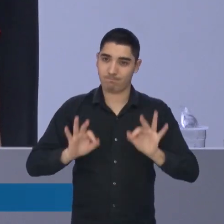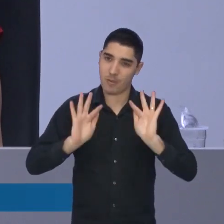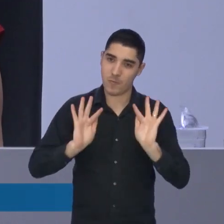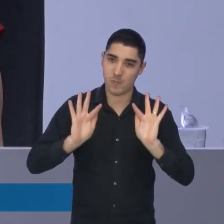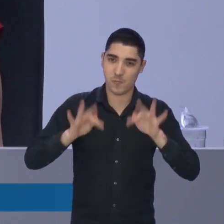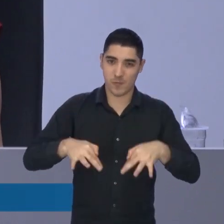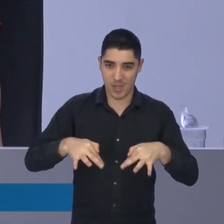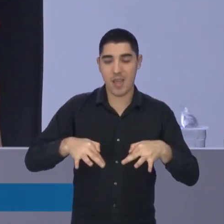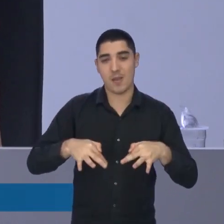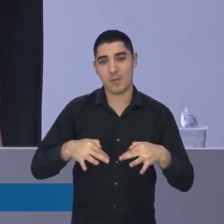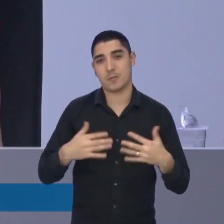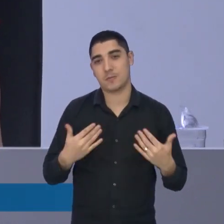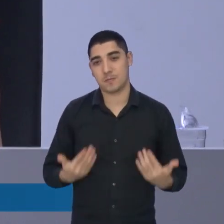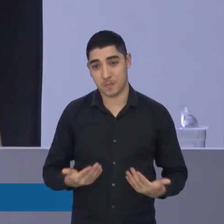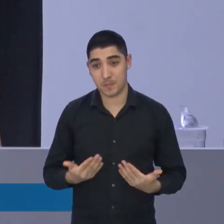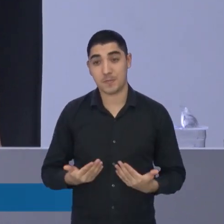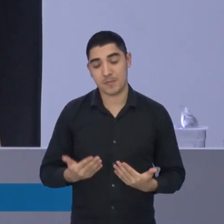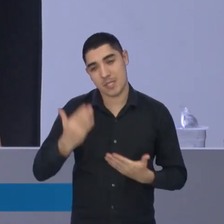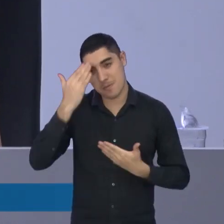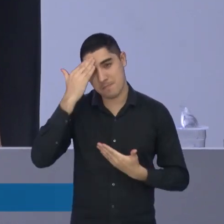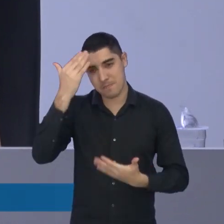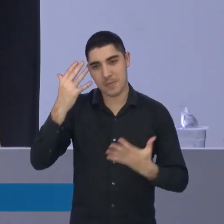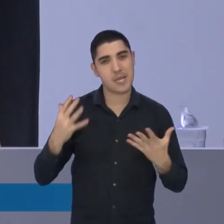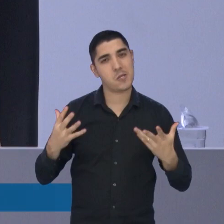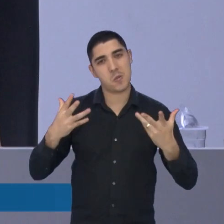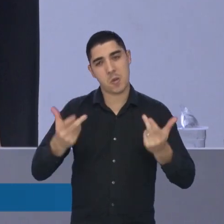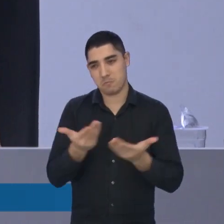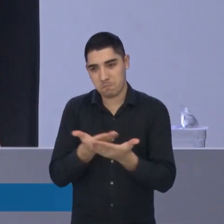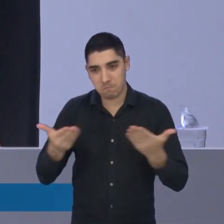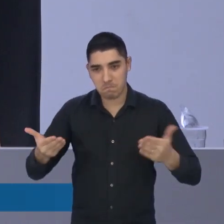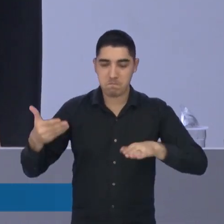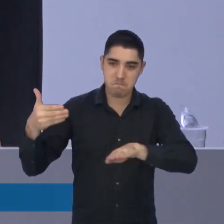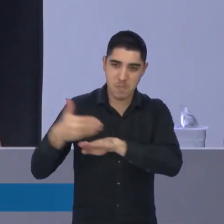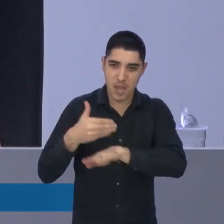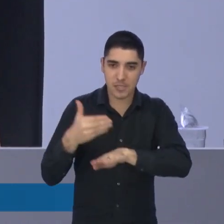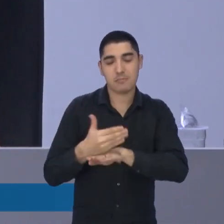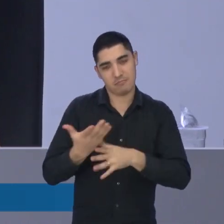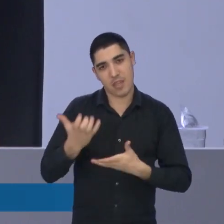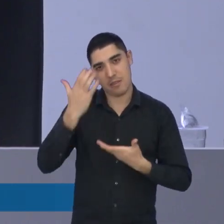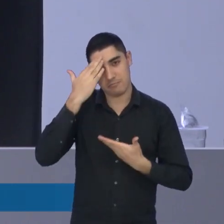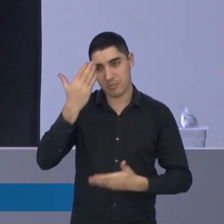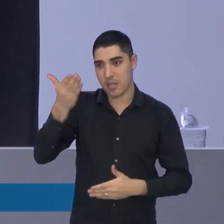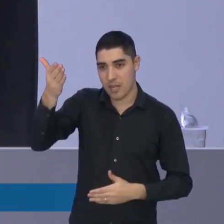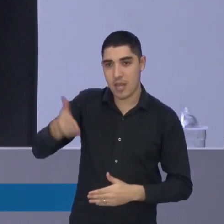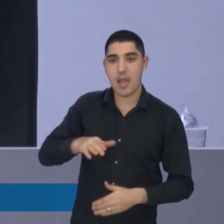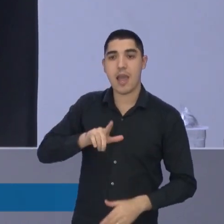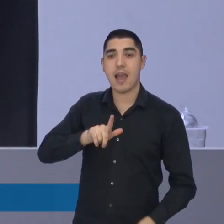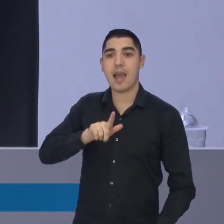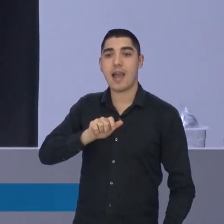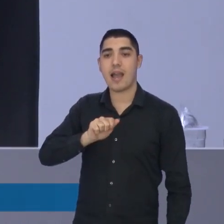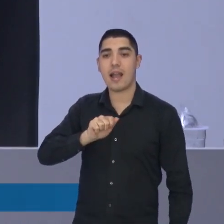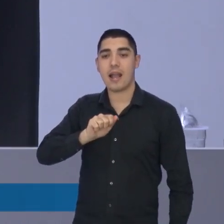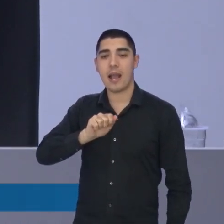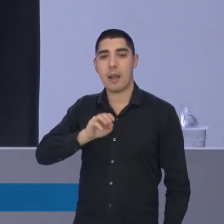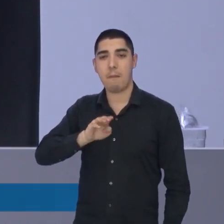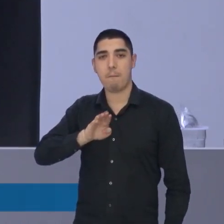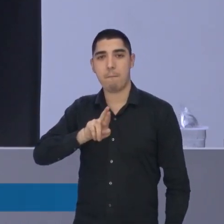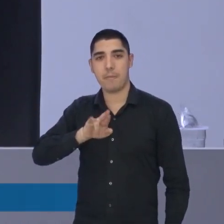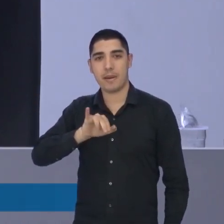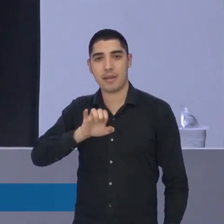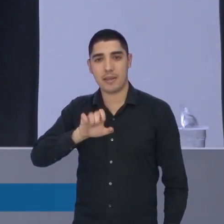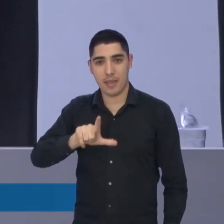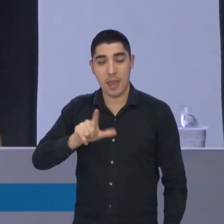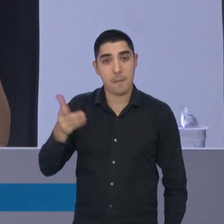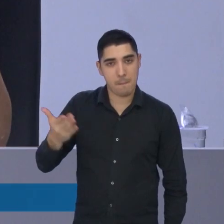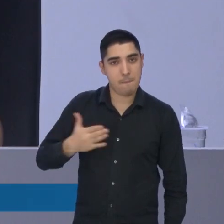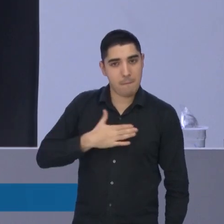esta solenidade, agradecendo a participação de todos. Quero agradecer ao Gabriel, que foi